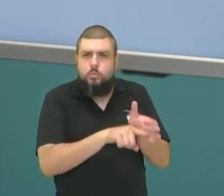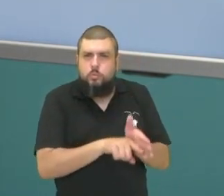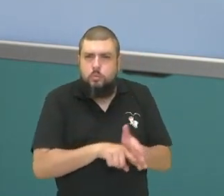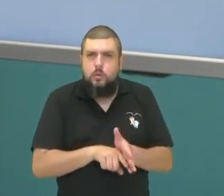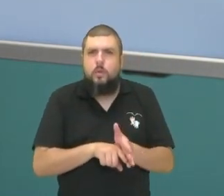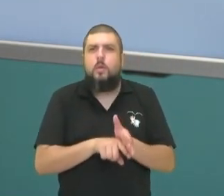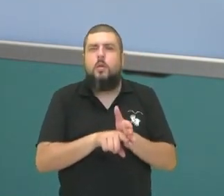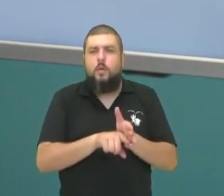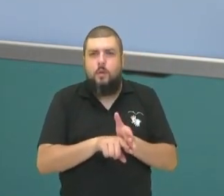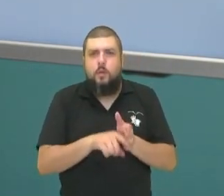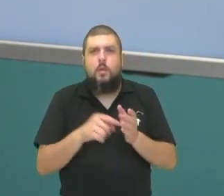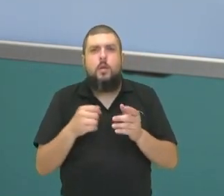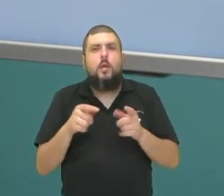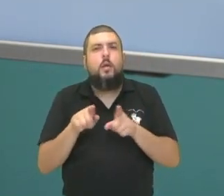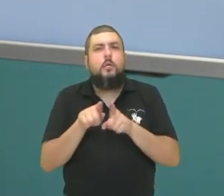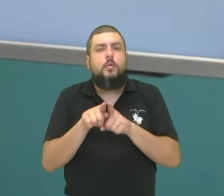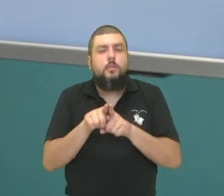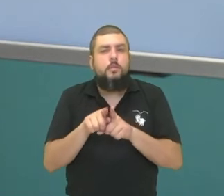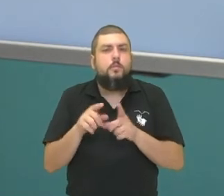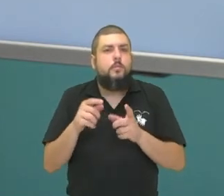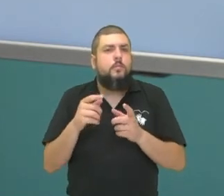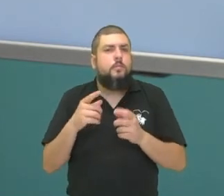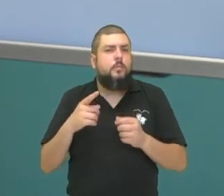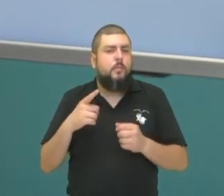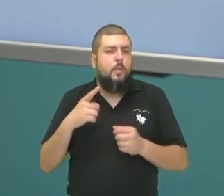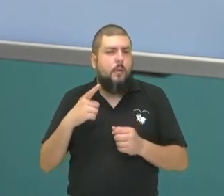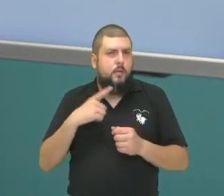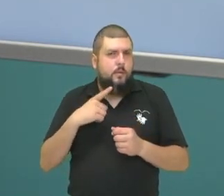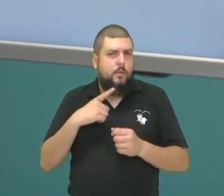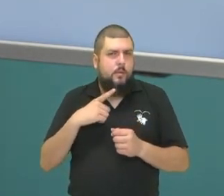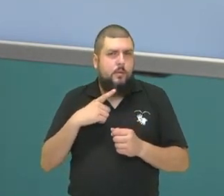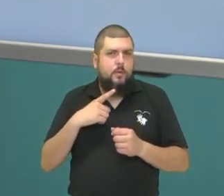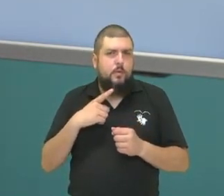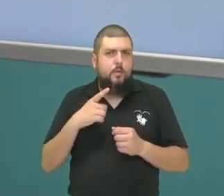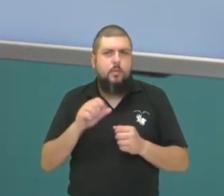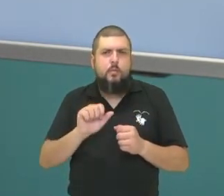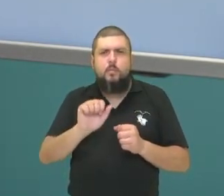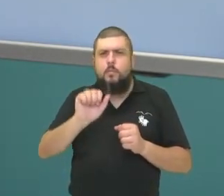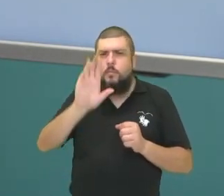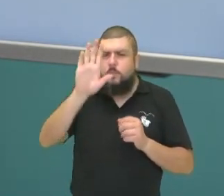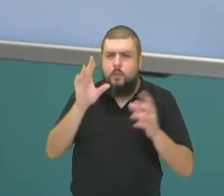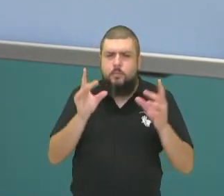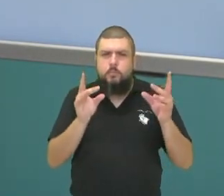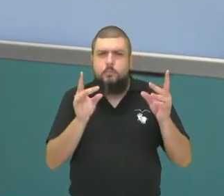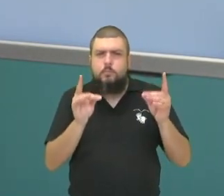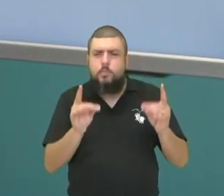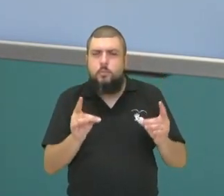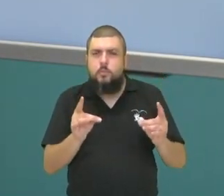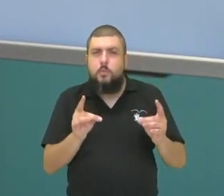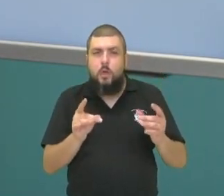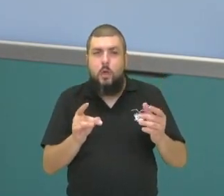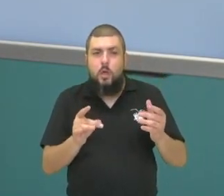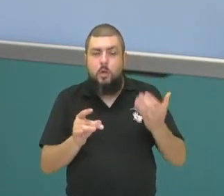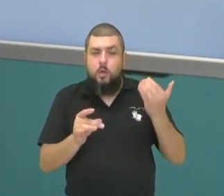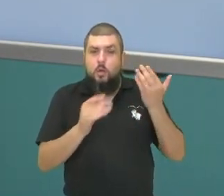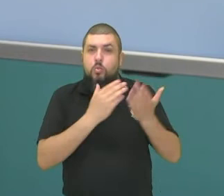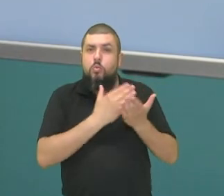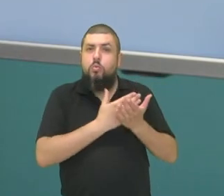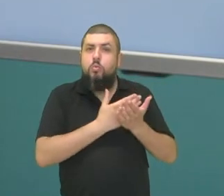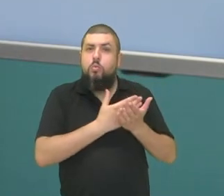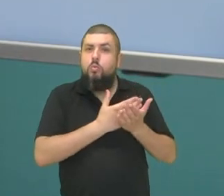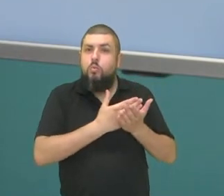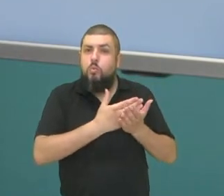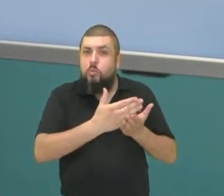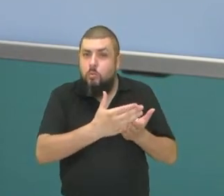aí essa iniciativa. Temos uma fundamentação maior que não tínhamos lá no início. Lembrando que o início é o que é